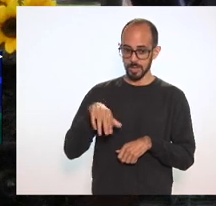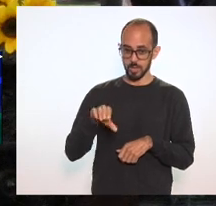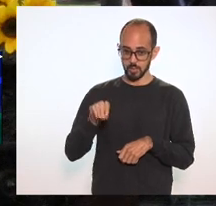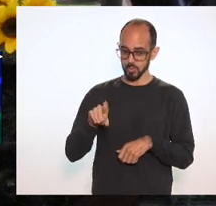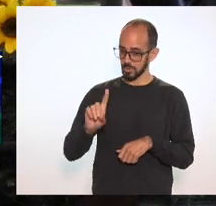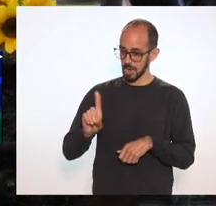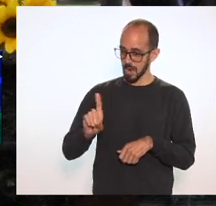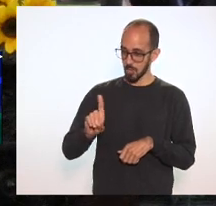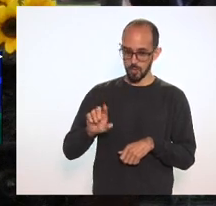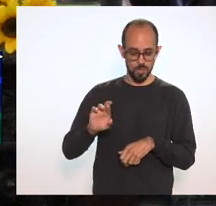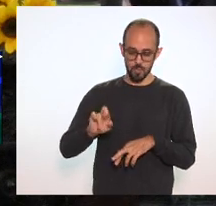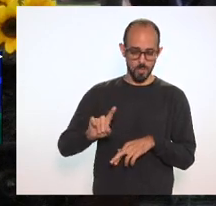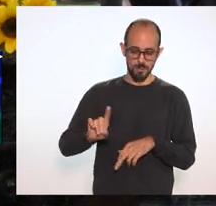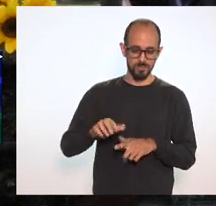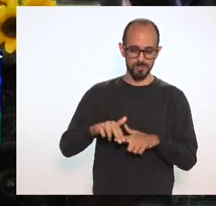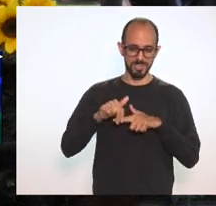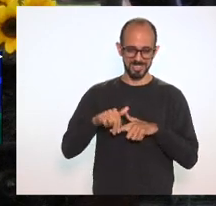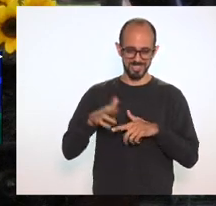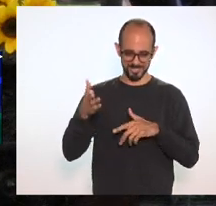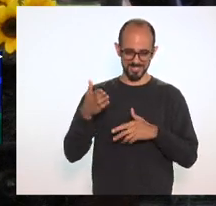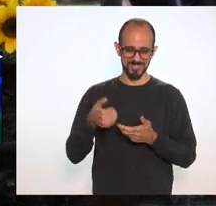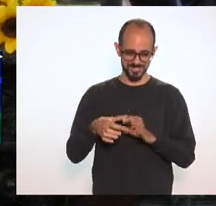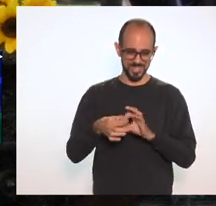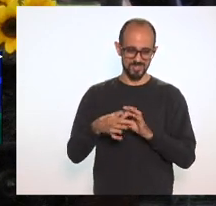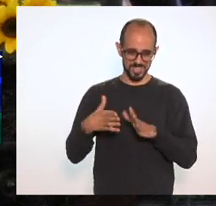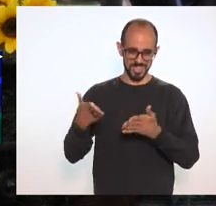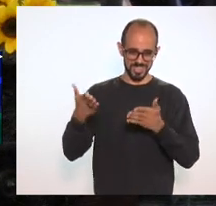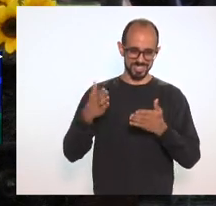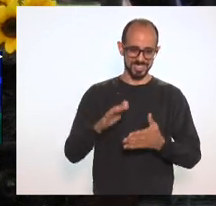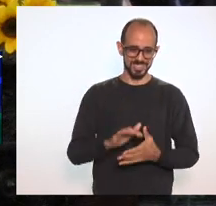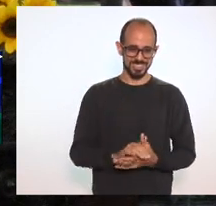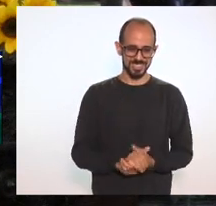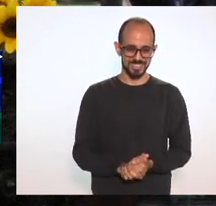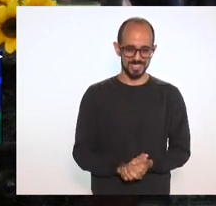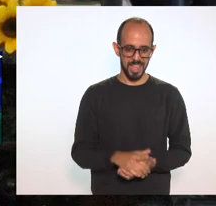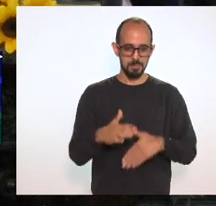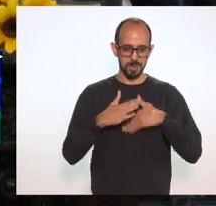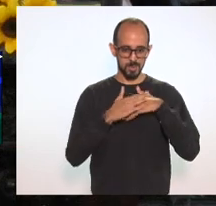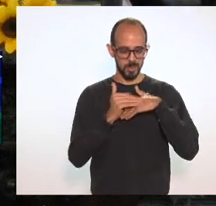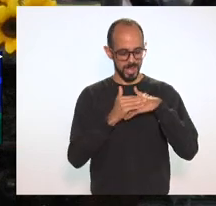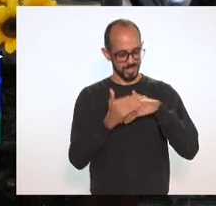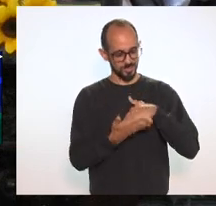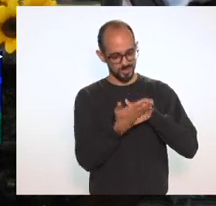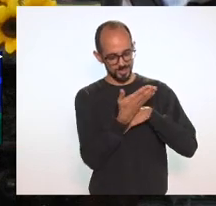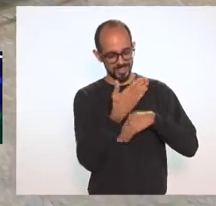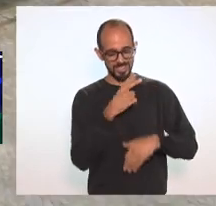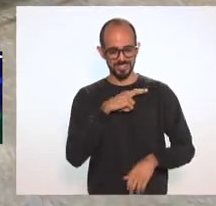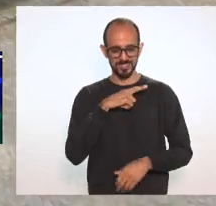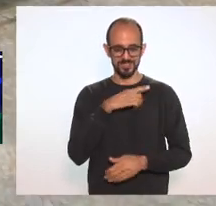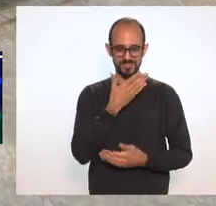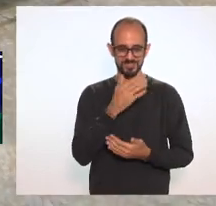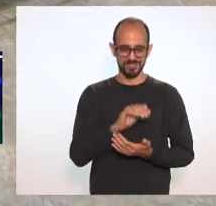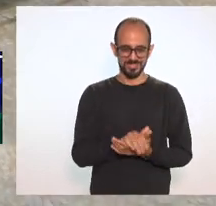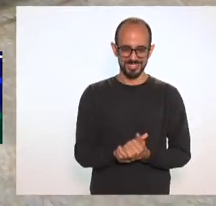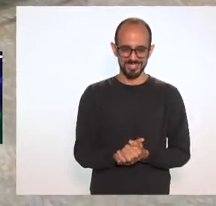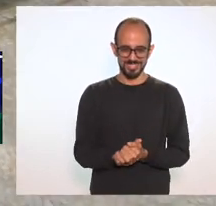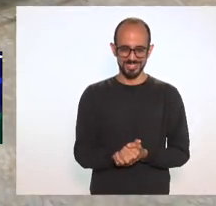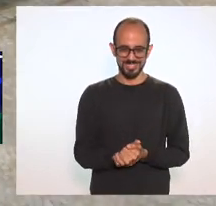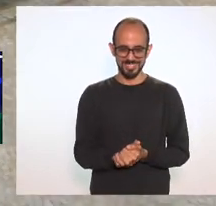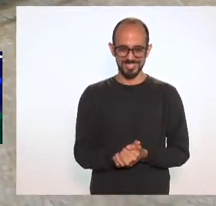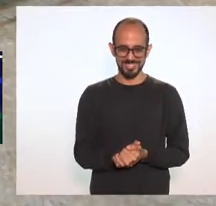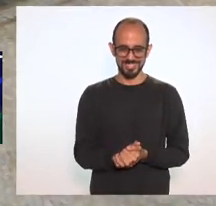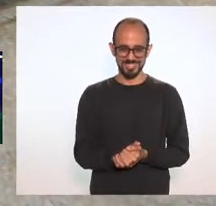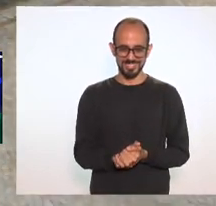mais antigo não não por isso e é pelo carinho que tem por vossa excelência chegou até embaixo aqui meu óculos